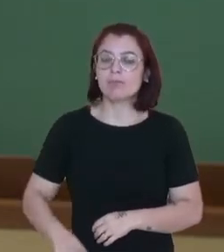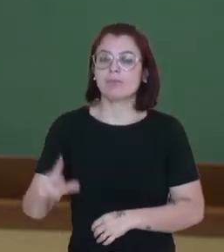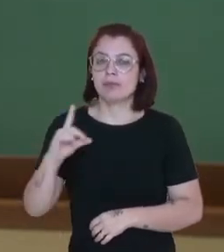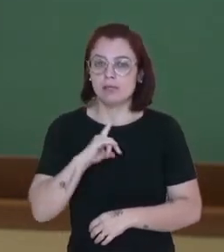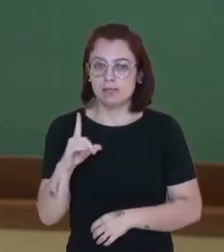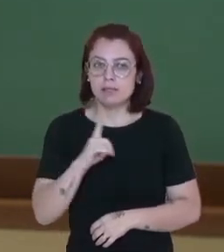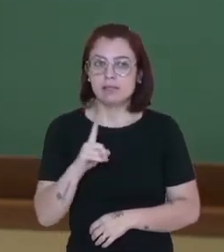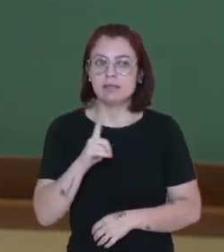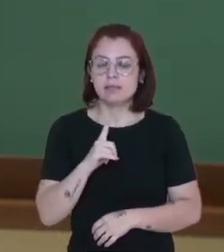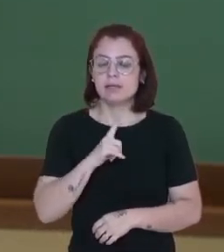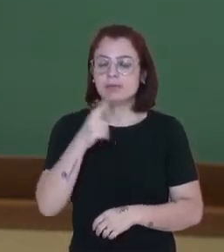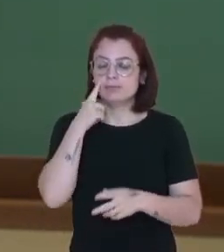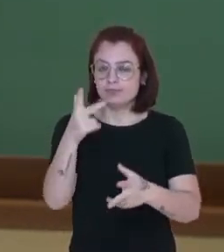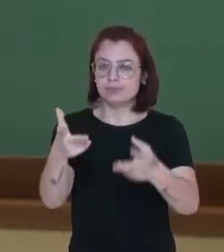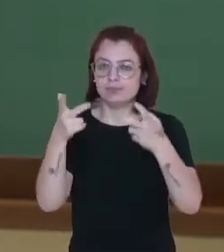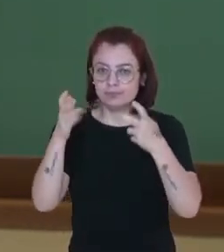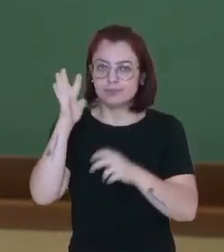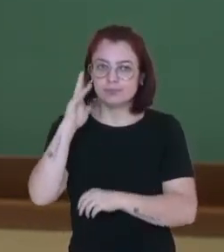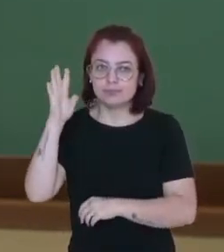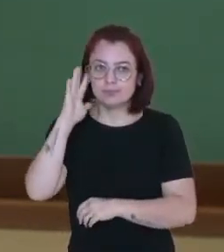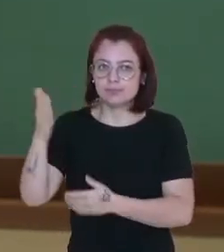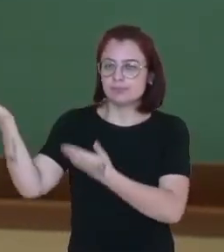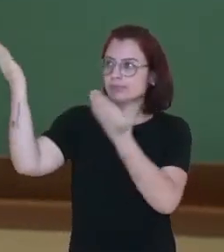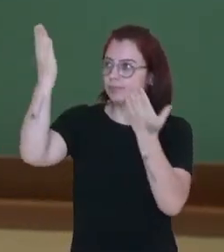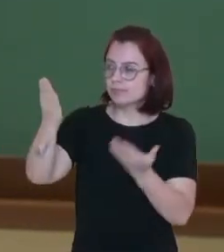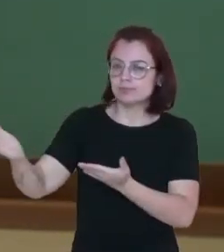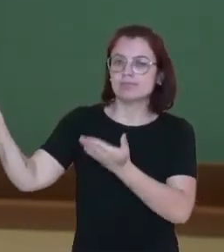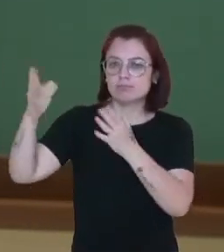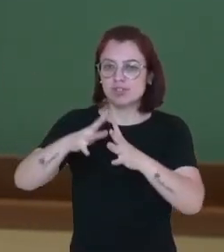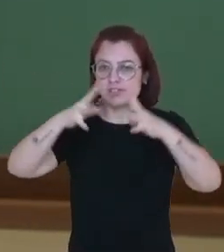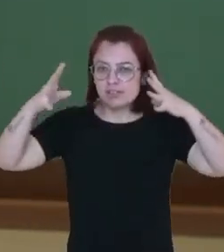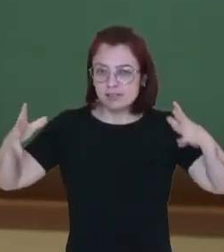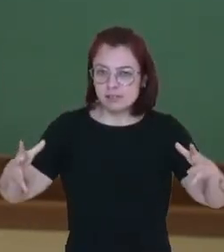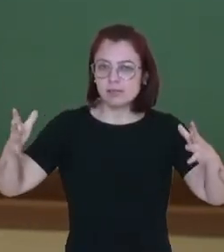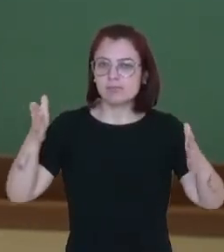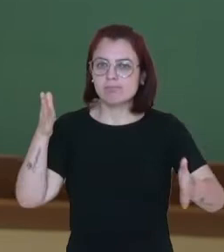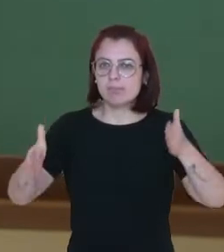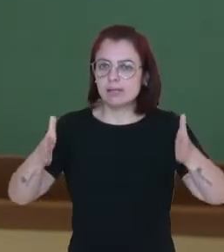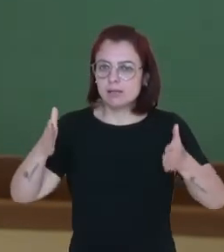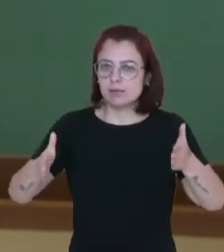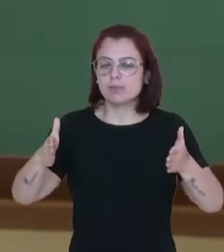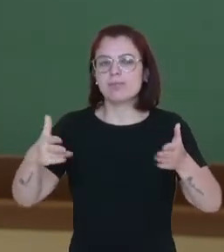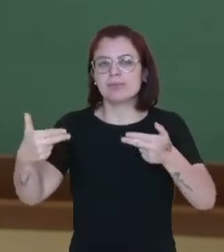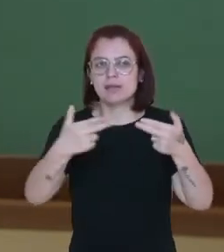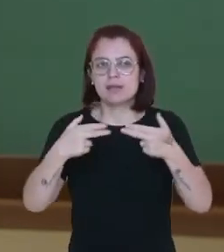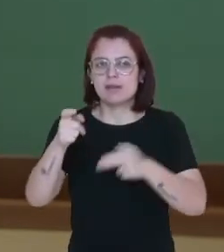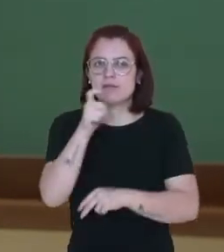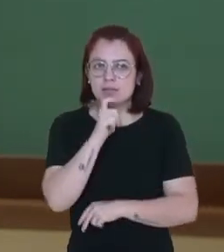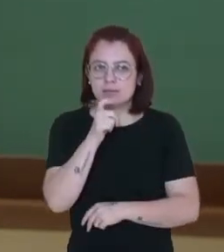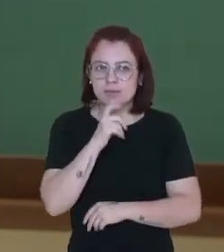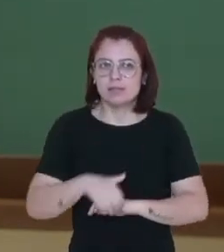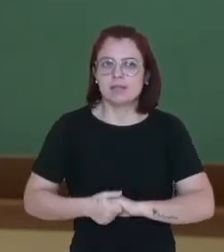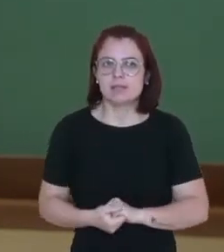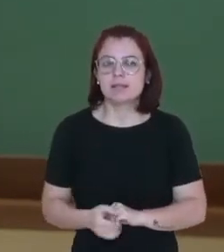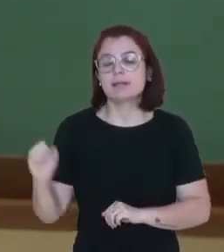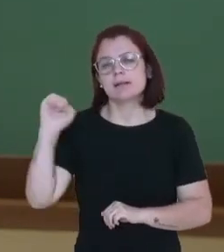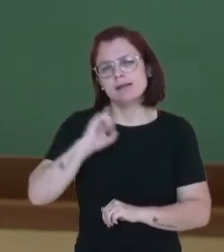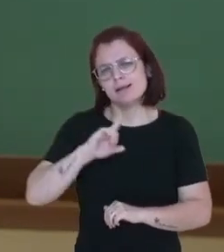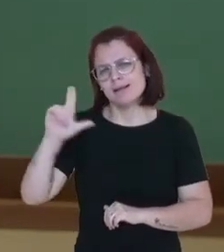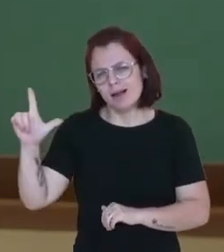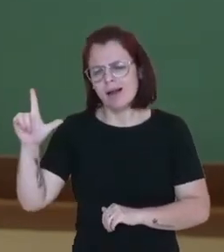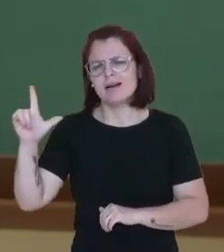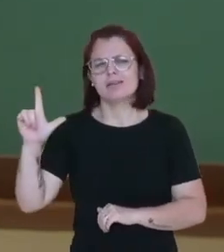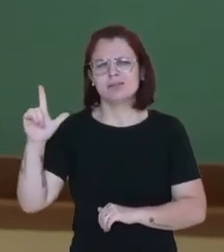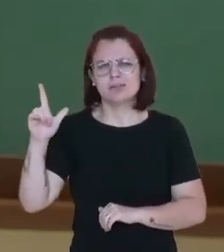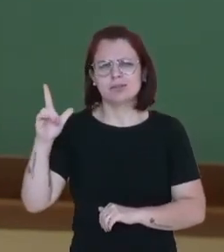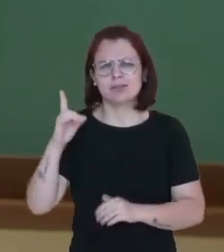concretiza este sonho gigante que forma todo o período emblemático da Guerra Fria. Claro que uma vez